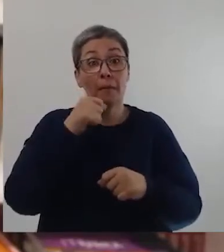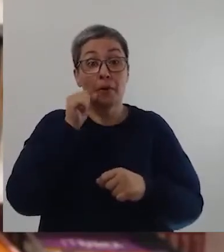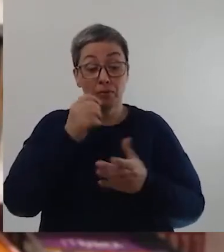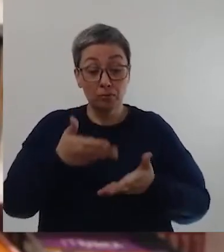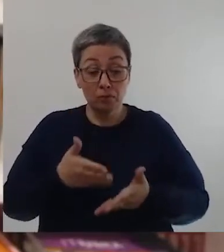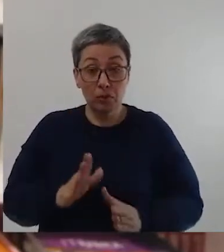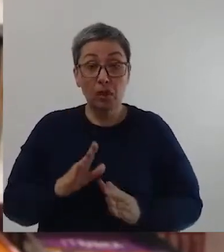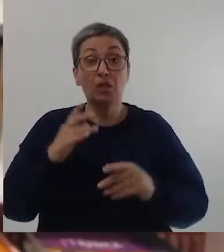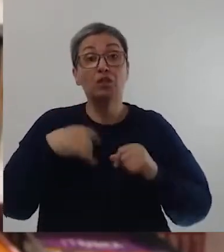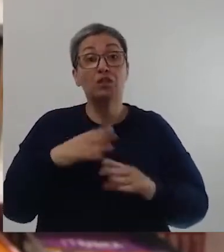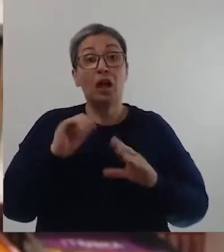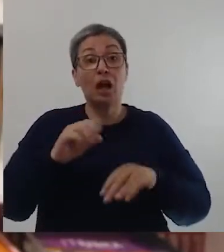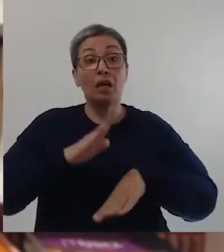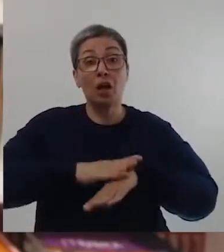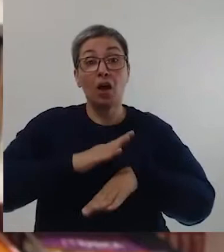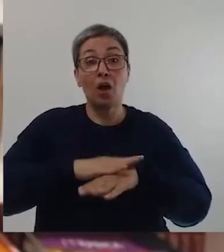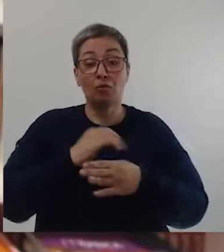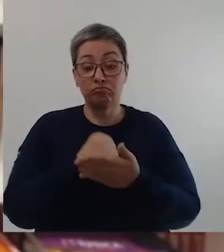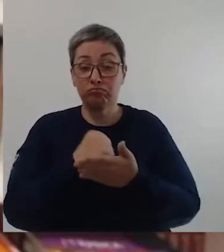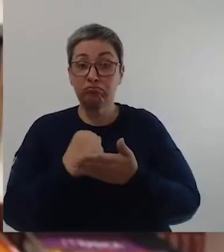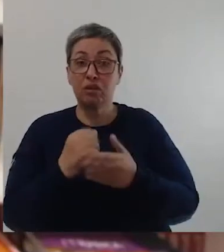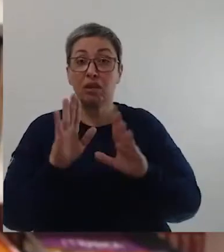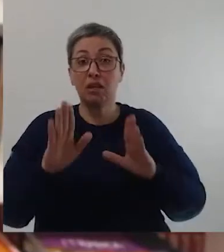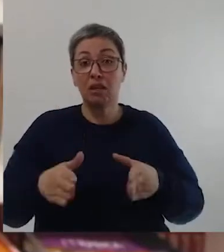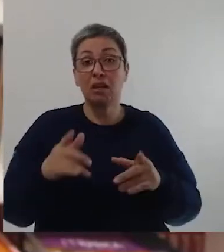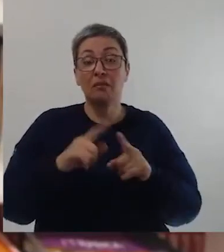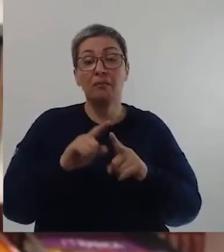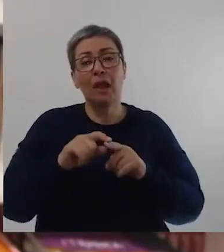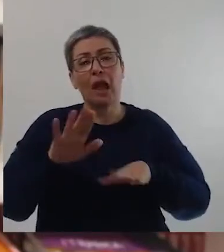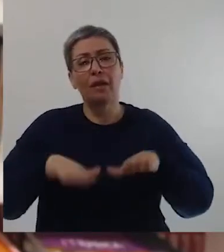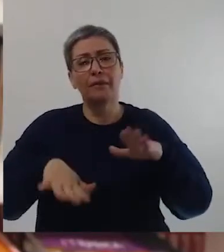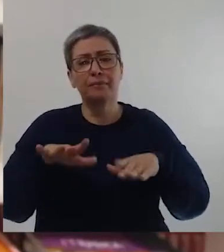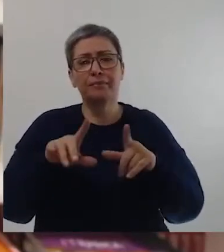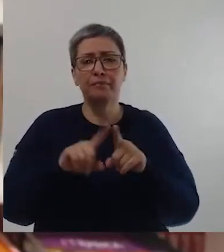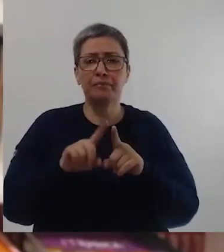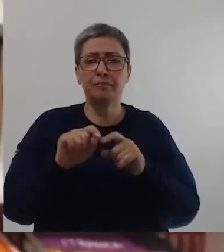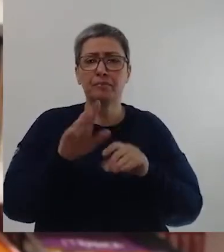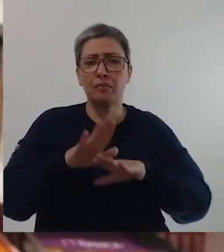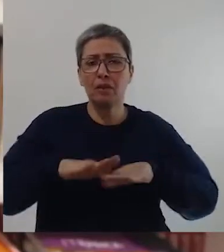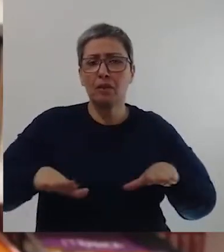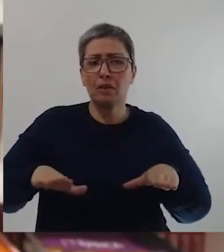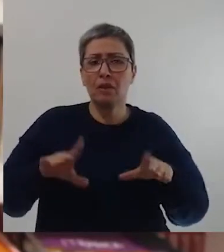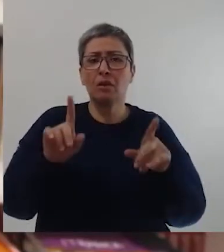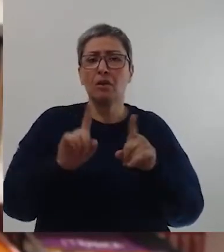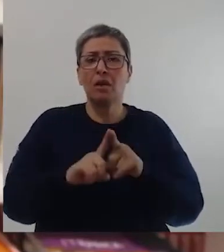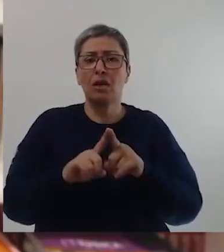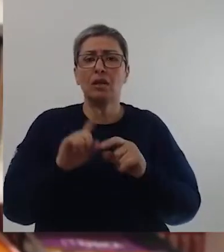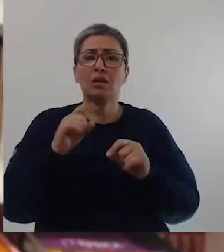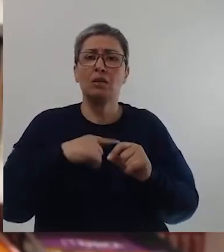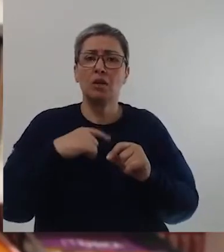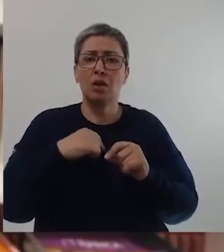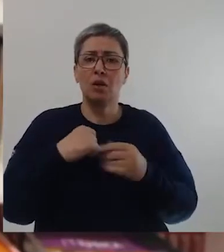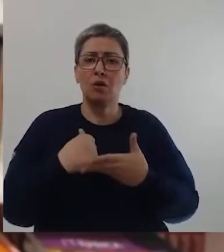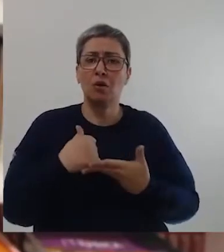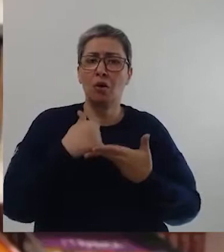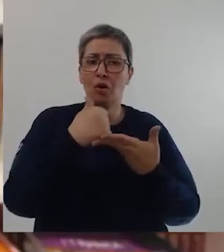a mãe deu à luz e já dá para fazer o processo de egípcios né e muitos casos as crianças ela sai